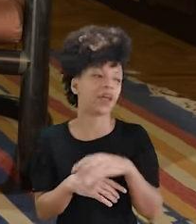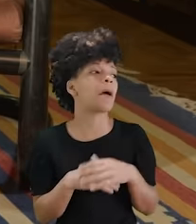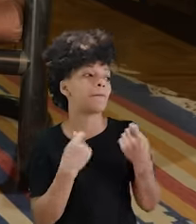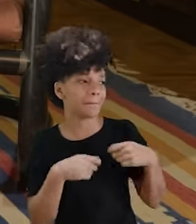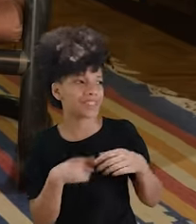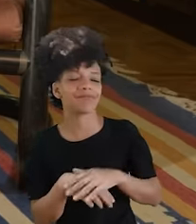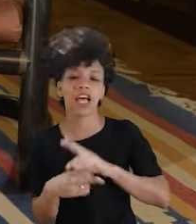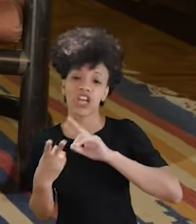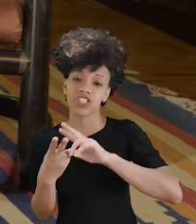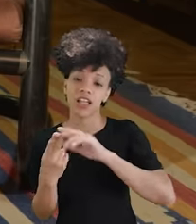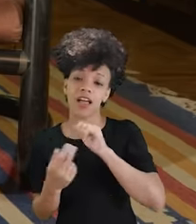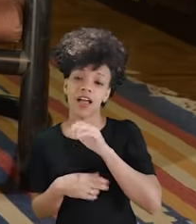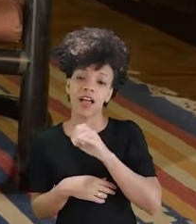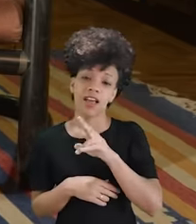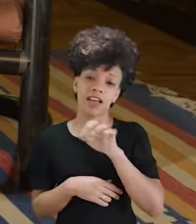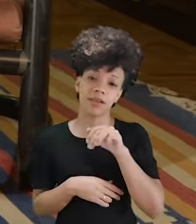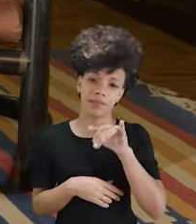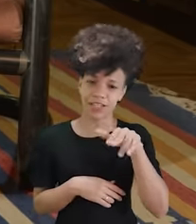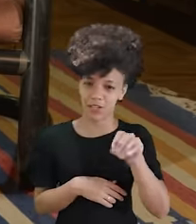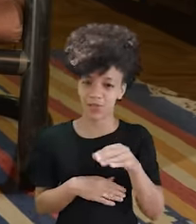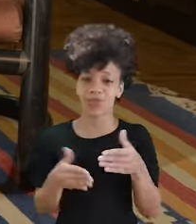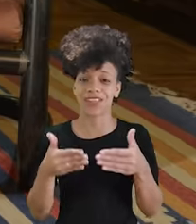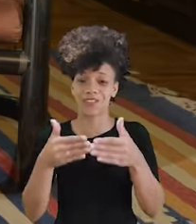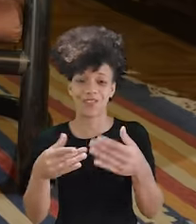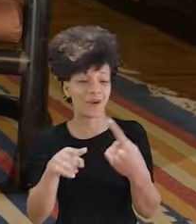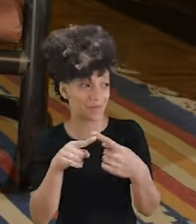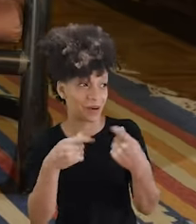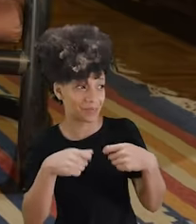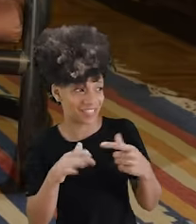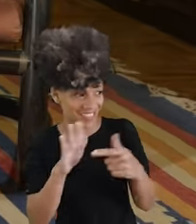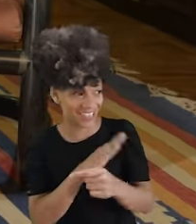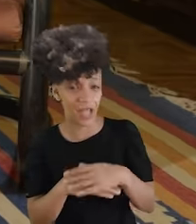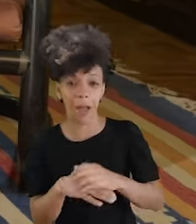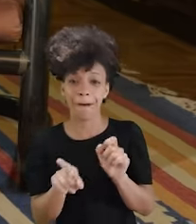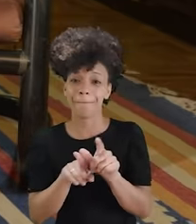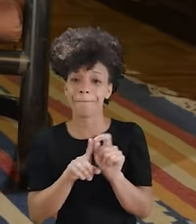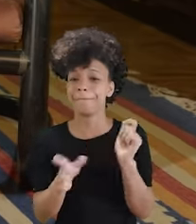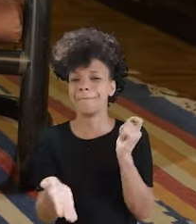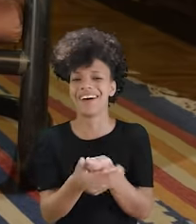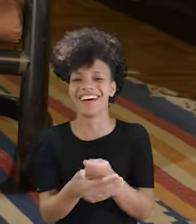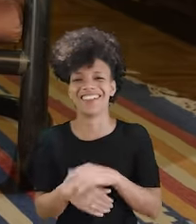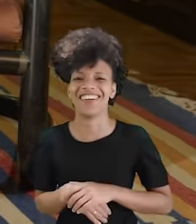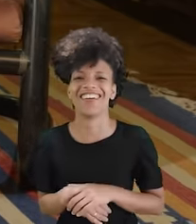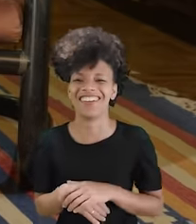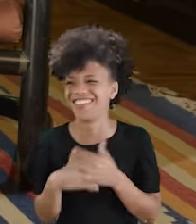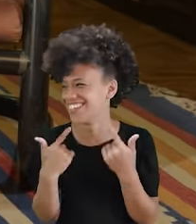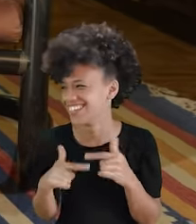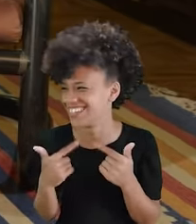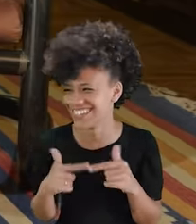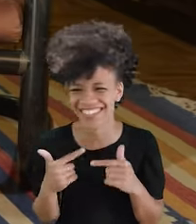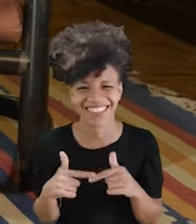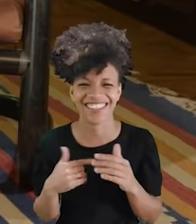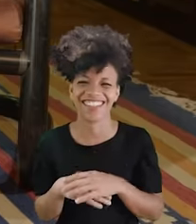que botar ele lá precisa campanha hashtag acriano navio porque ele precisa sair pagar aluguel velho